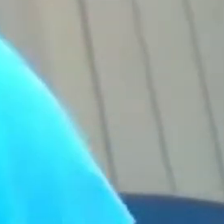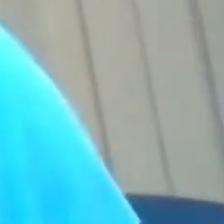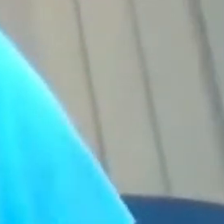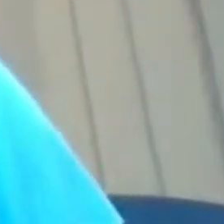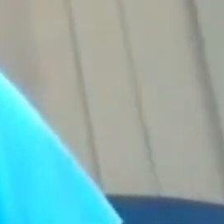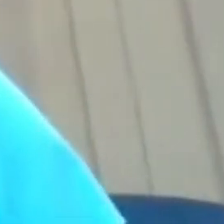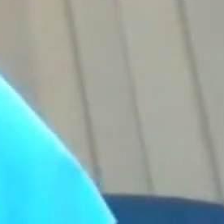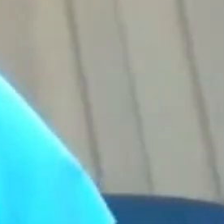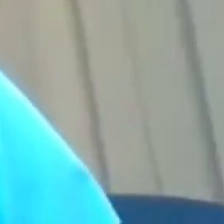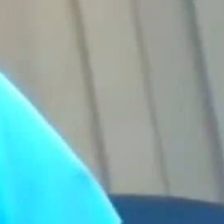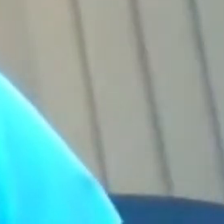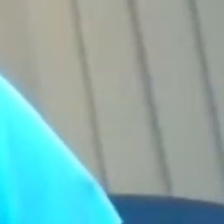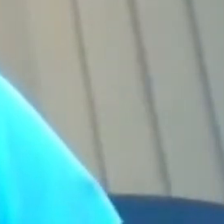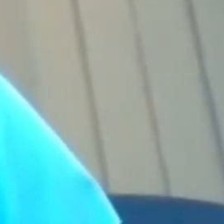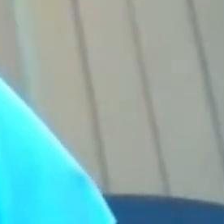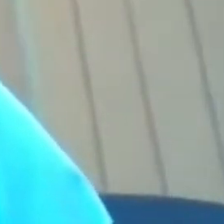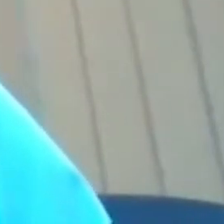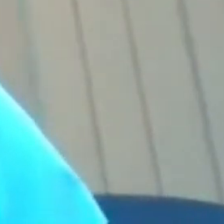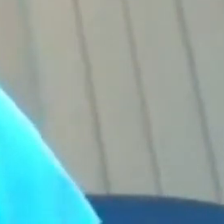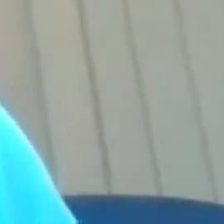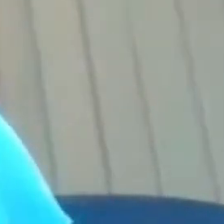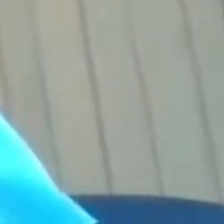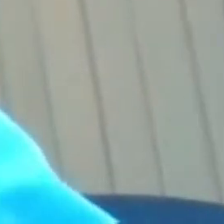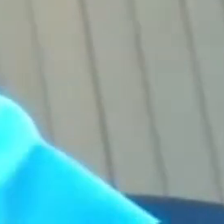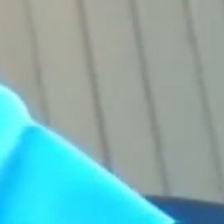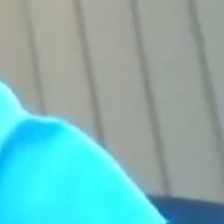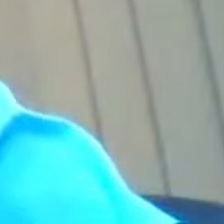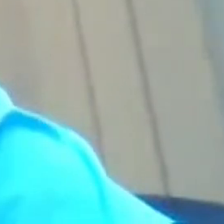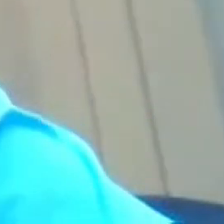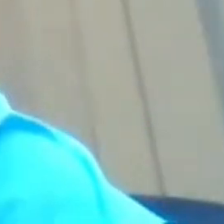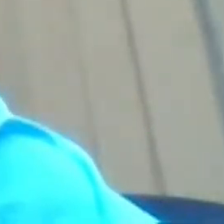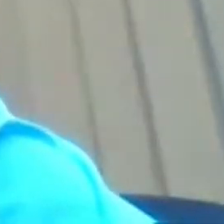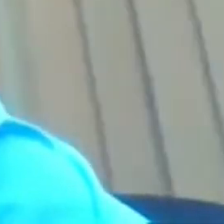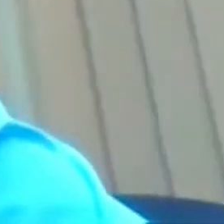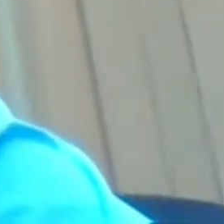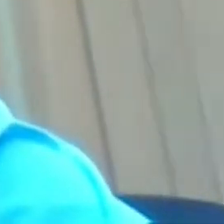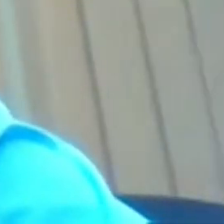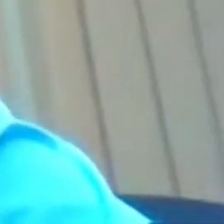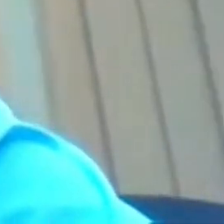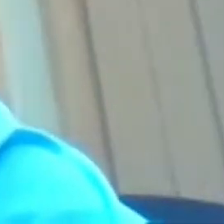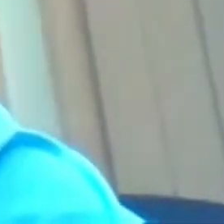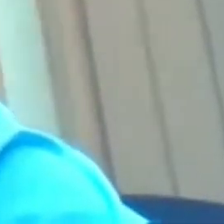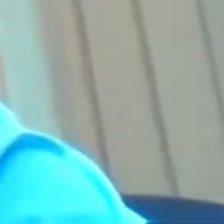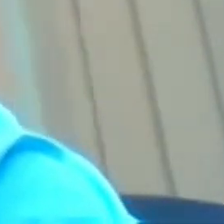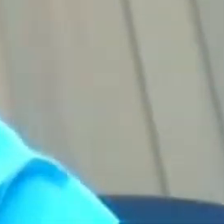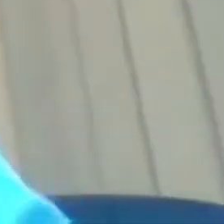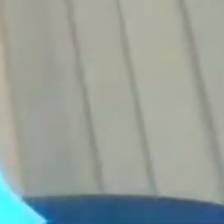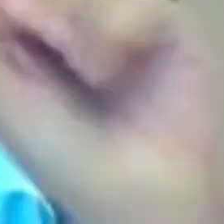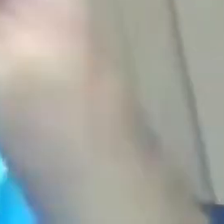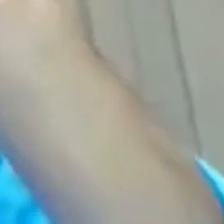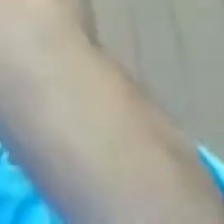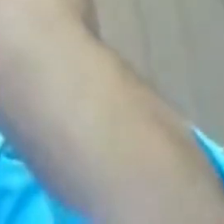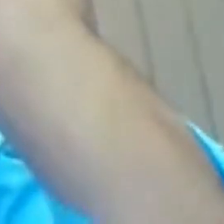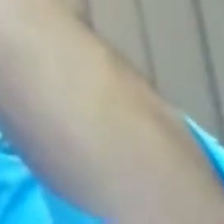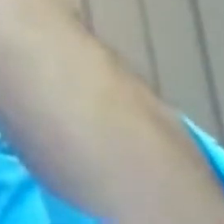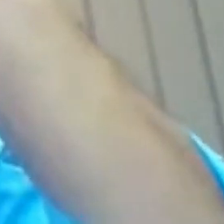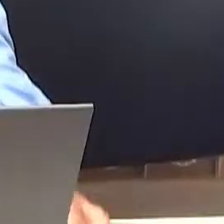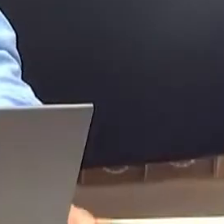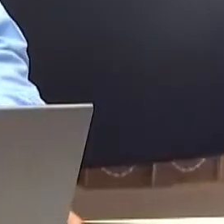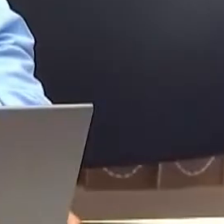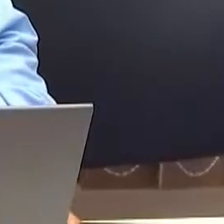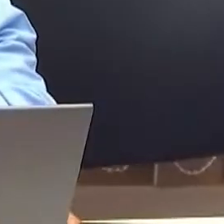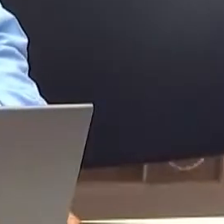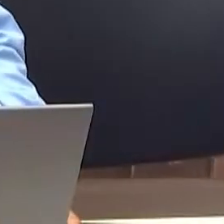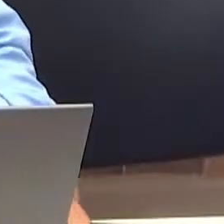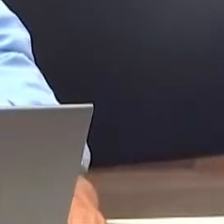Boa tarde. Estamos iniciando aqui a quarta reunião ordinária da Comissão Permanente de Meio Ambiente da